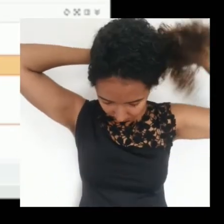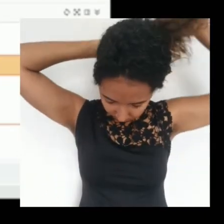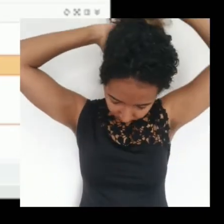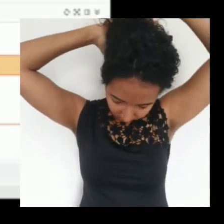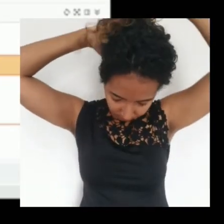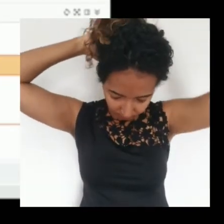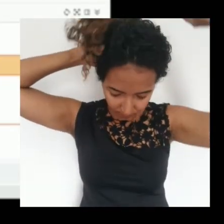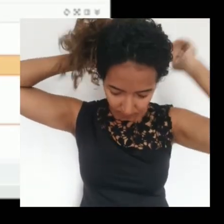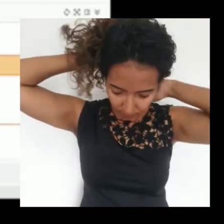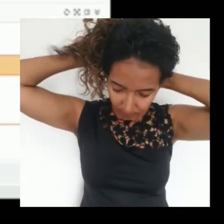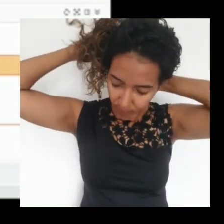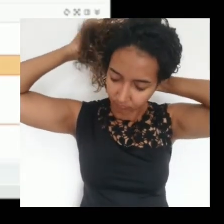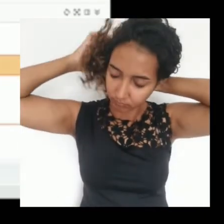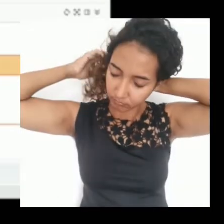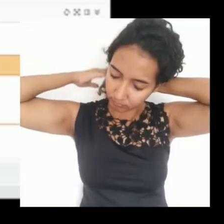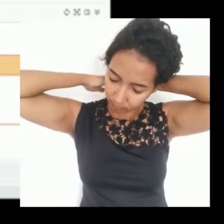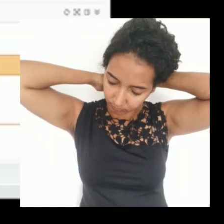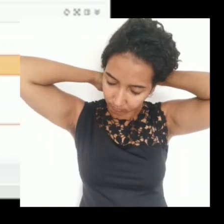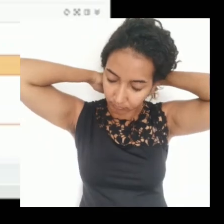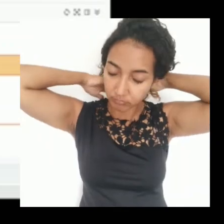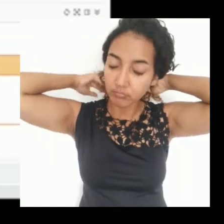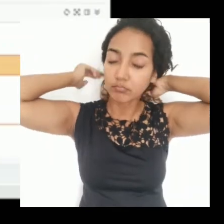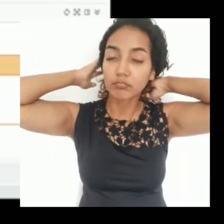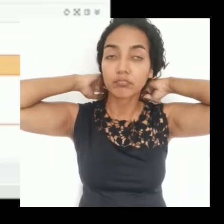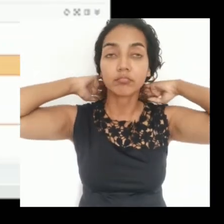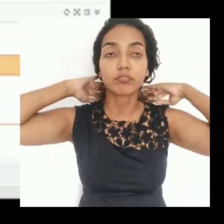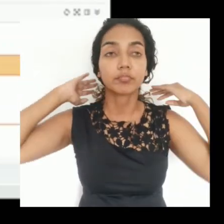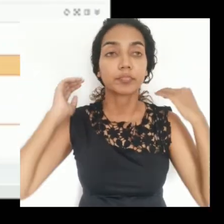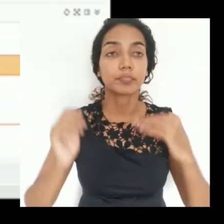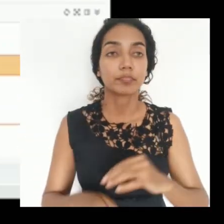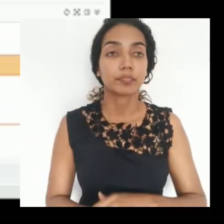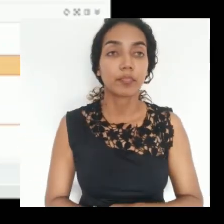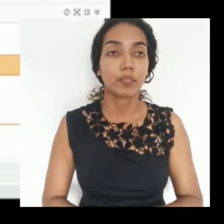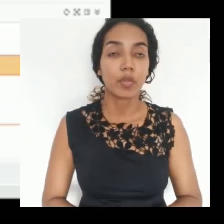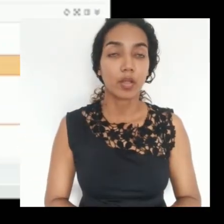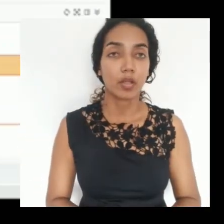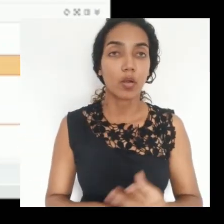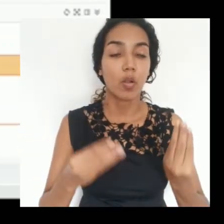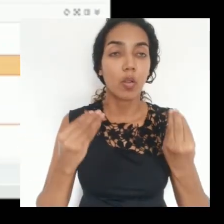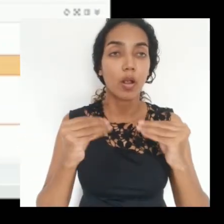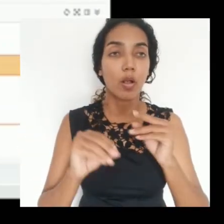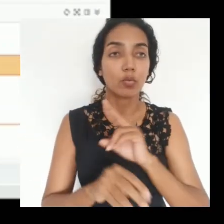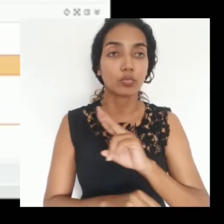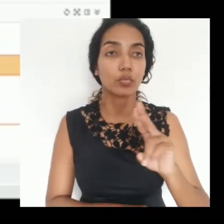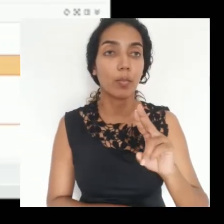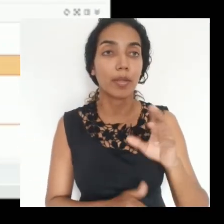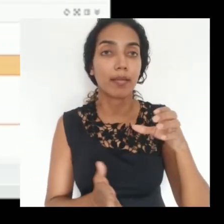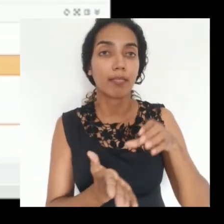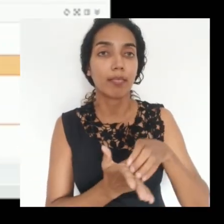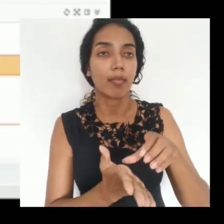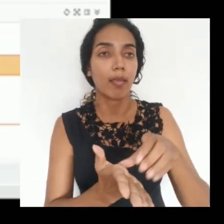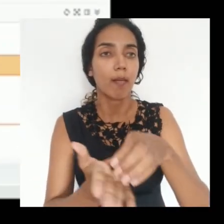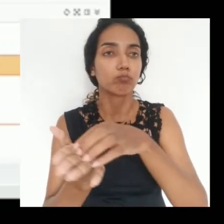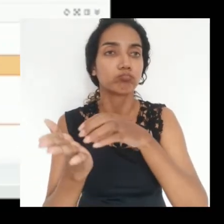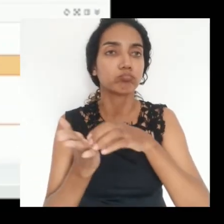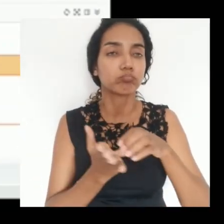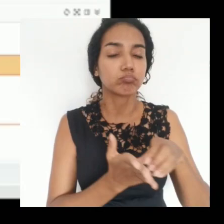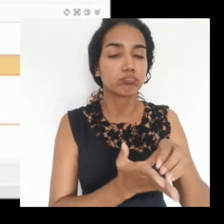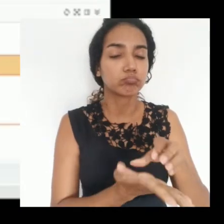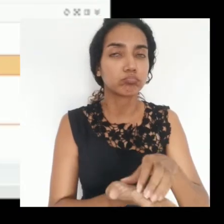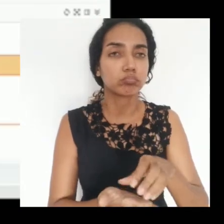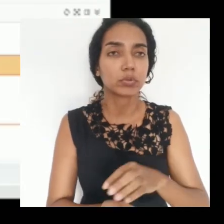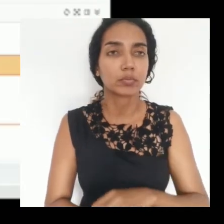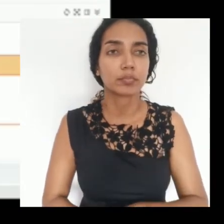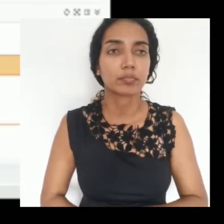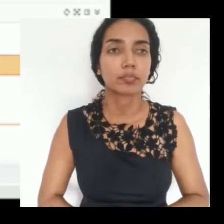em que a gente vai fazer com que a empresa seja